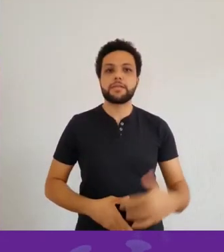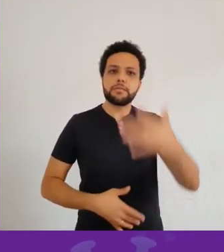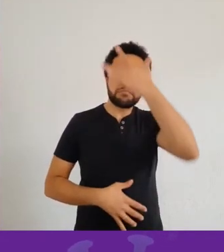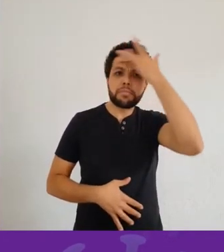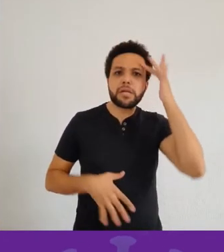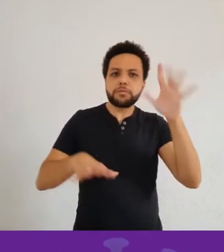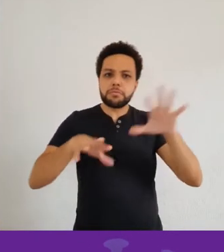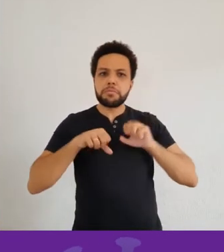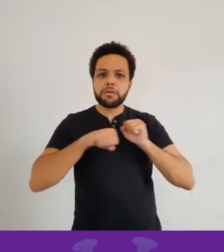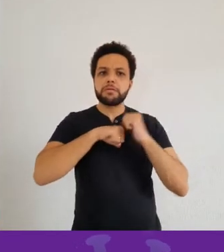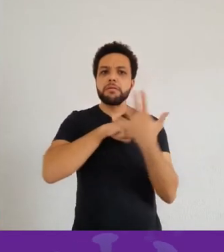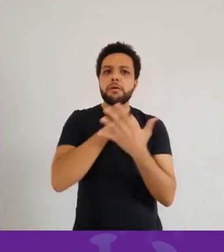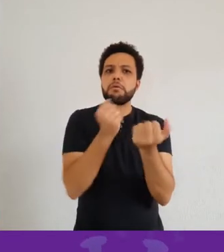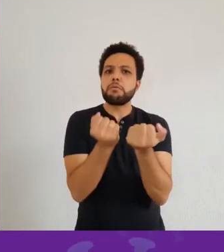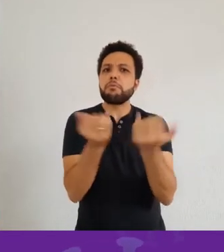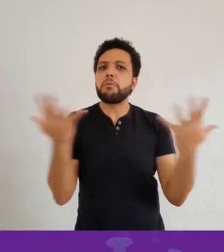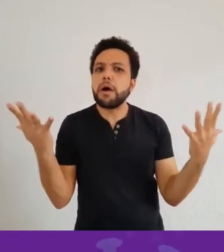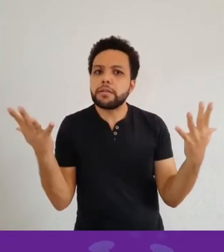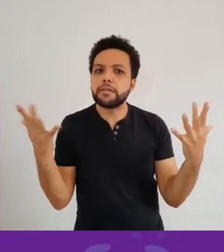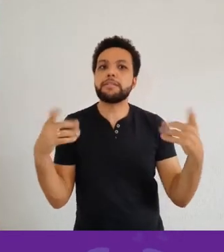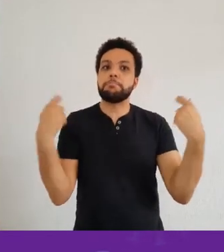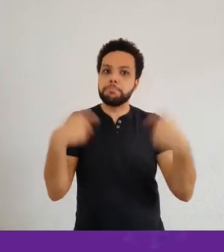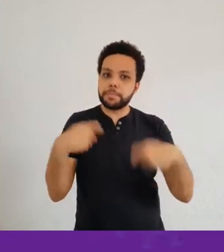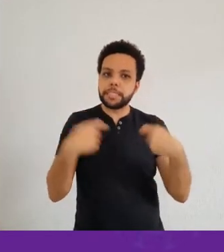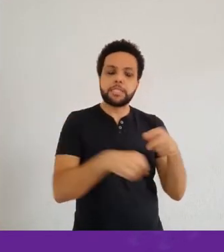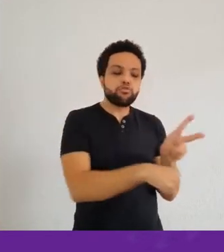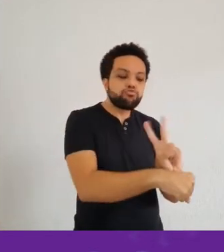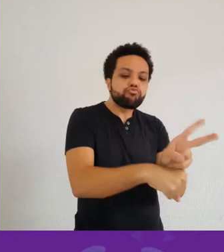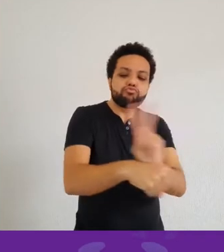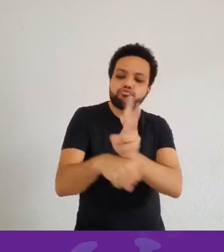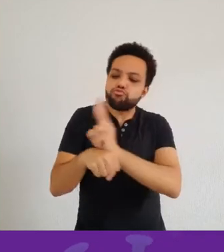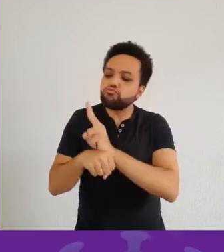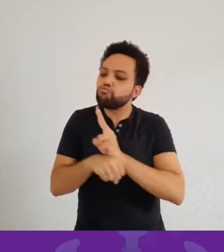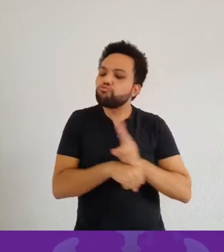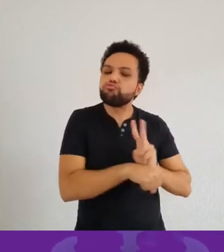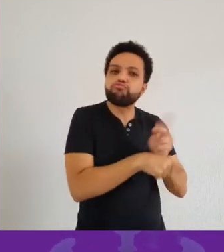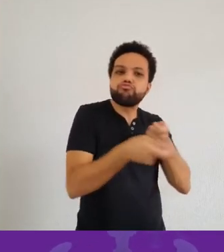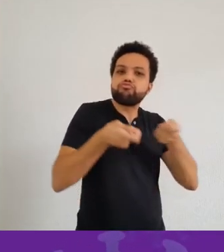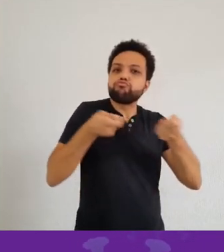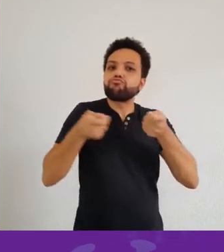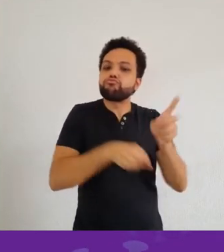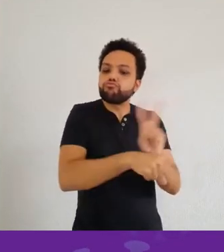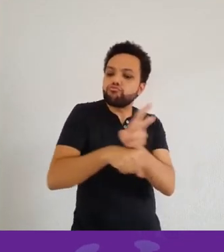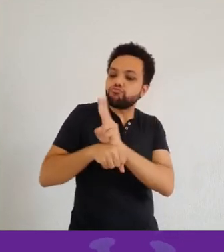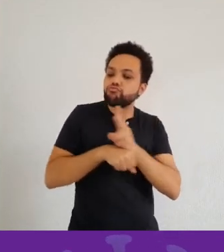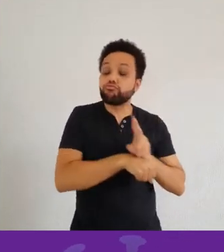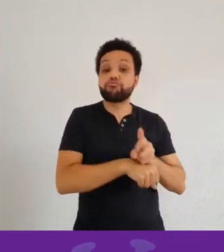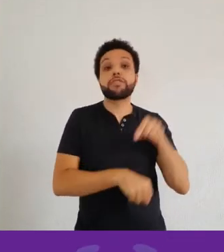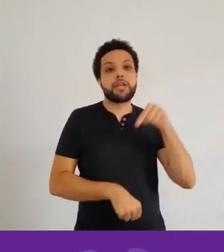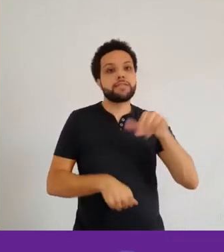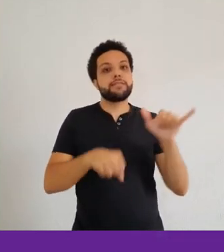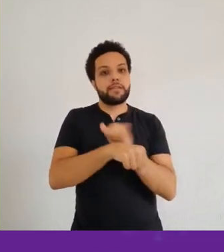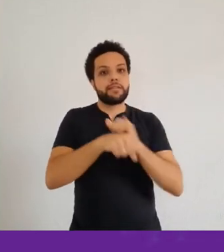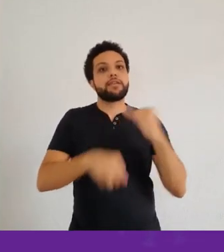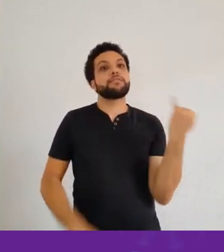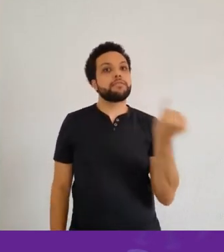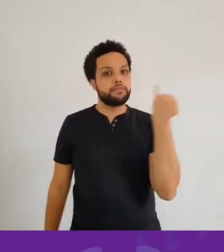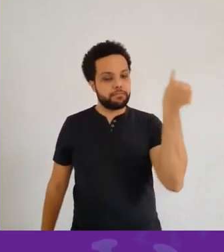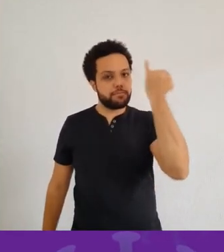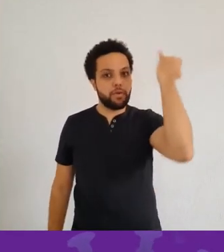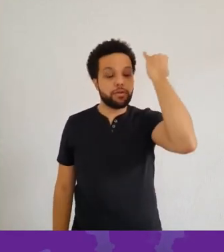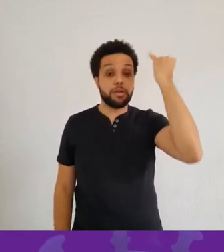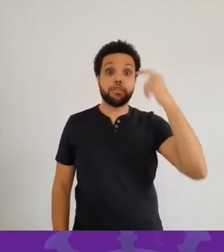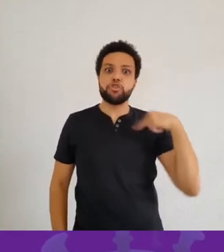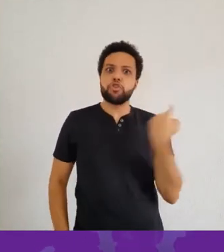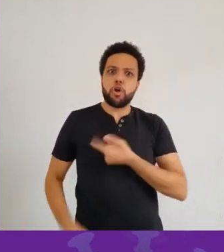na verdade isso é algo que já vimos defendendo desde o começo da pandemia ou